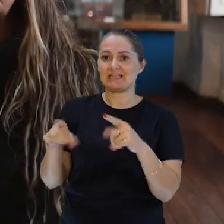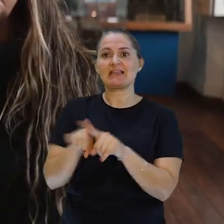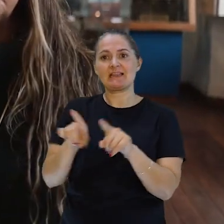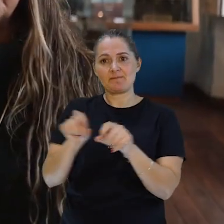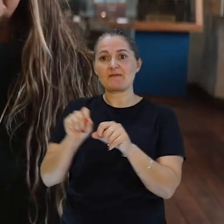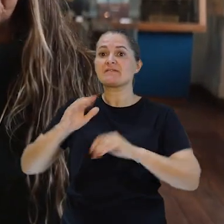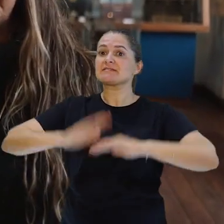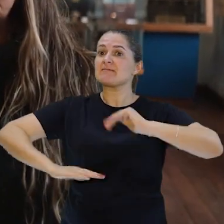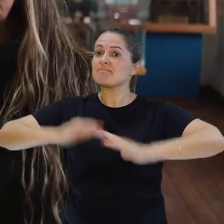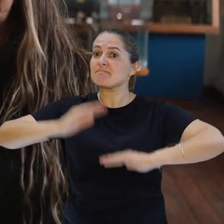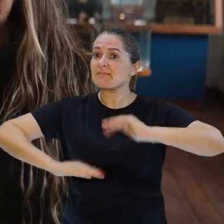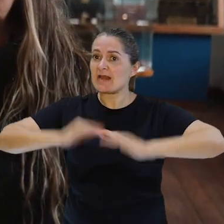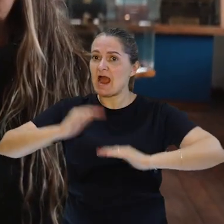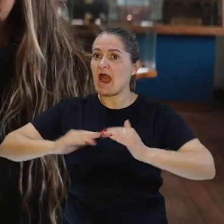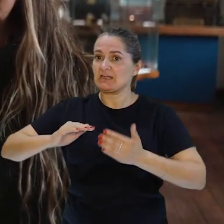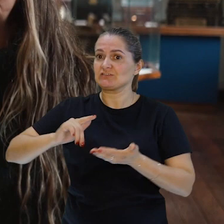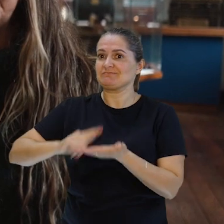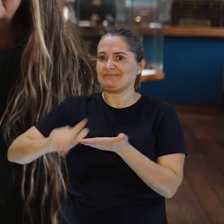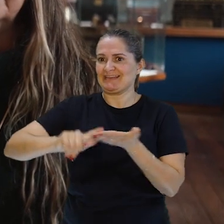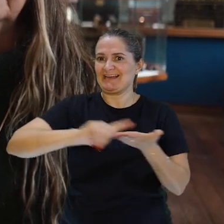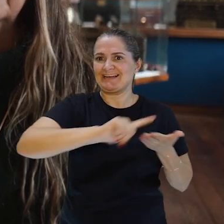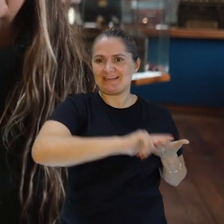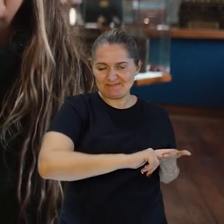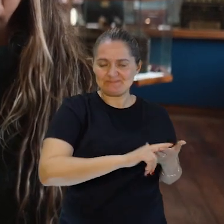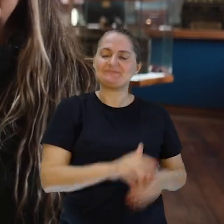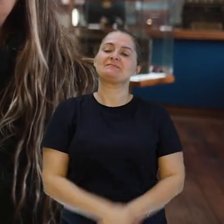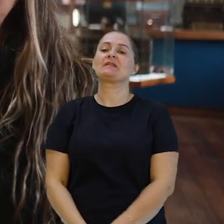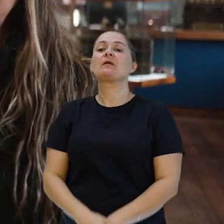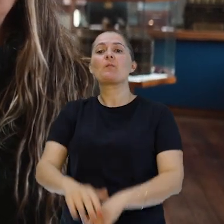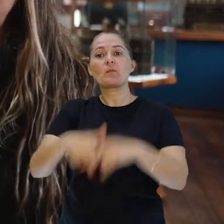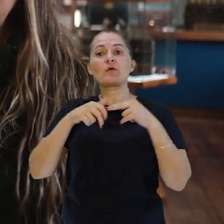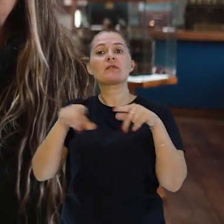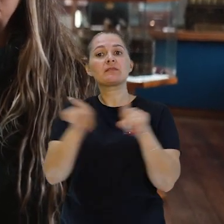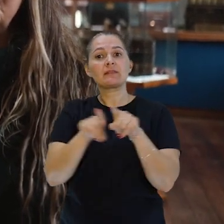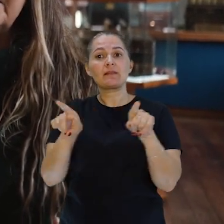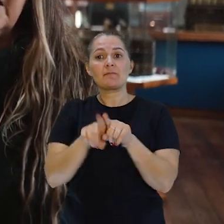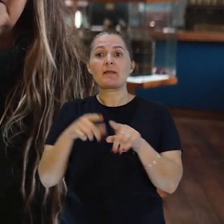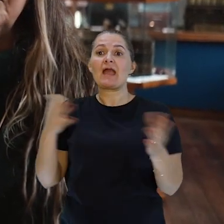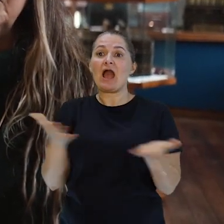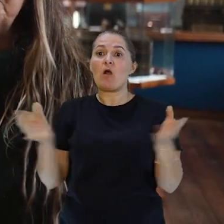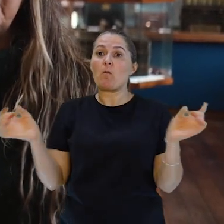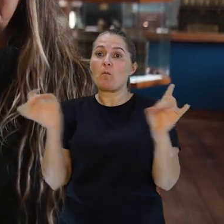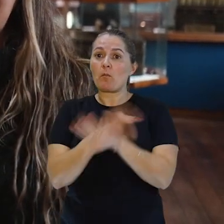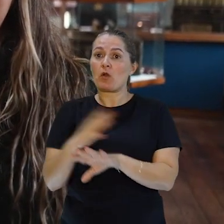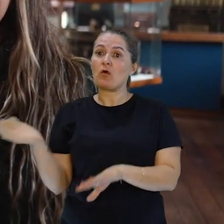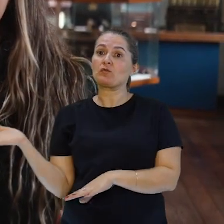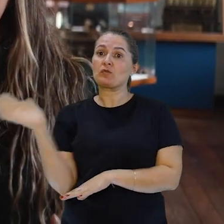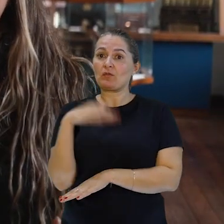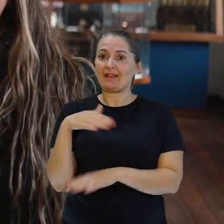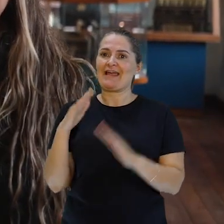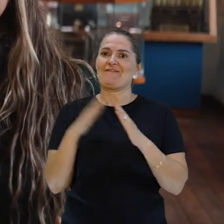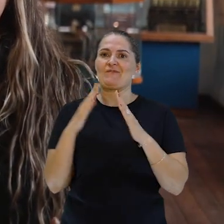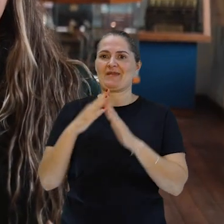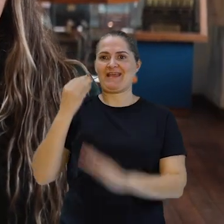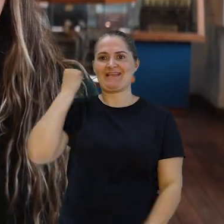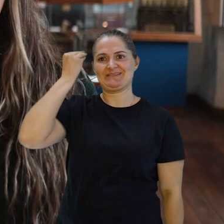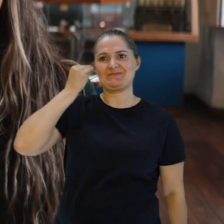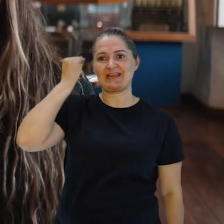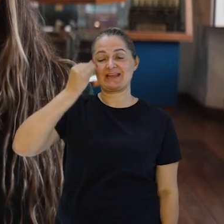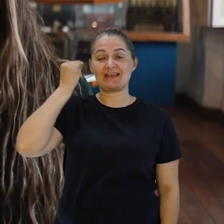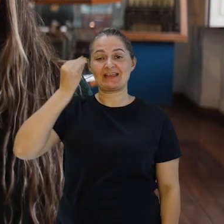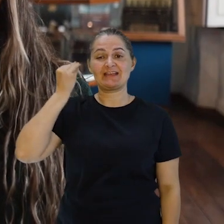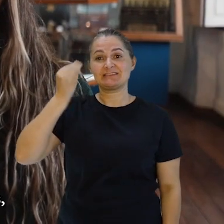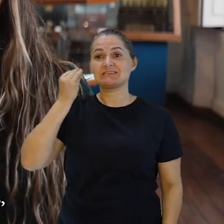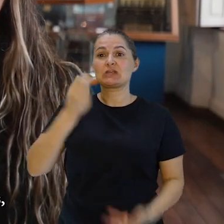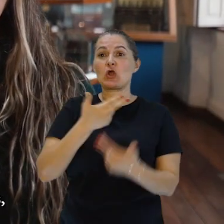professores, inclusive fazer a parte prática dessas peças. Então a gente inclusive está levando para casa essa